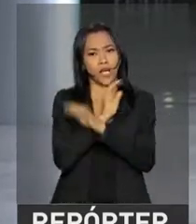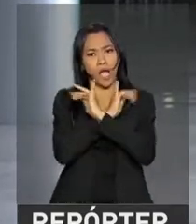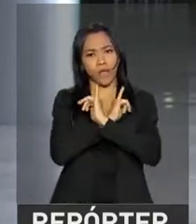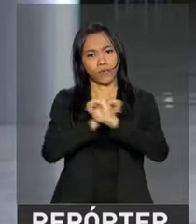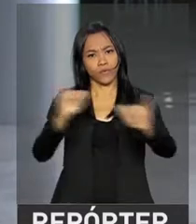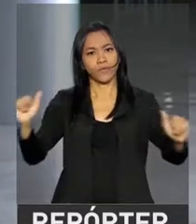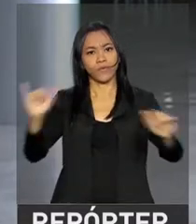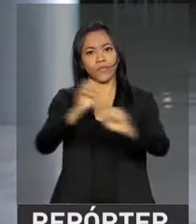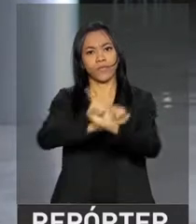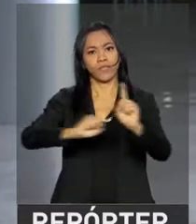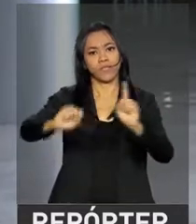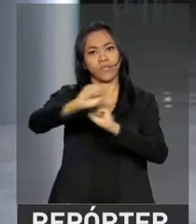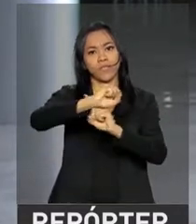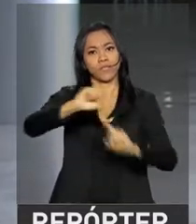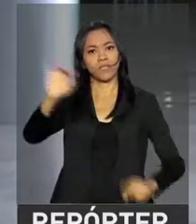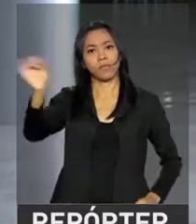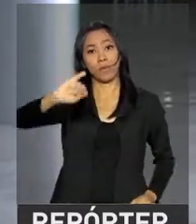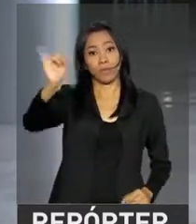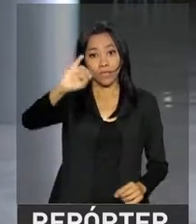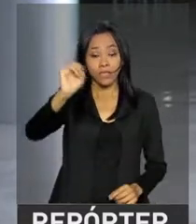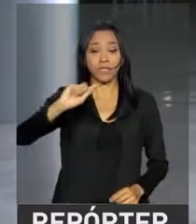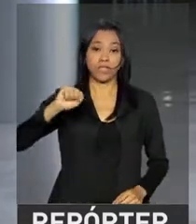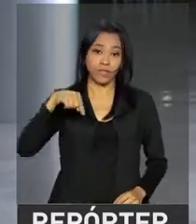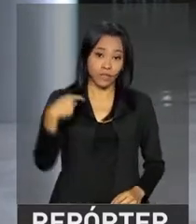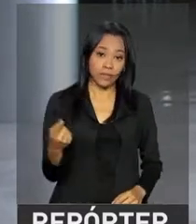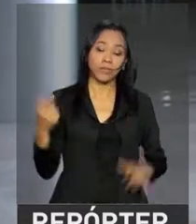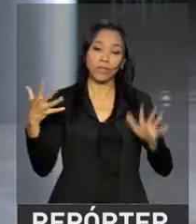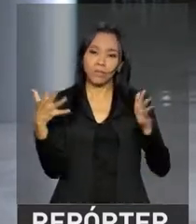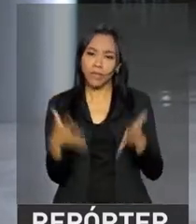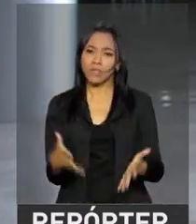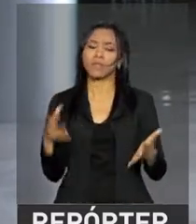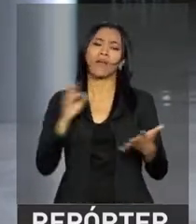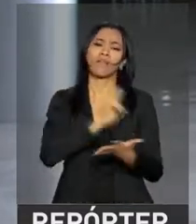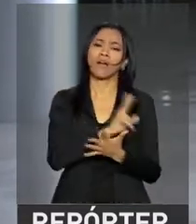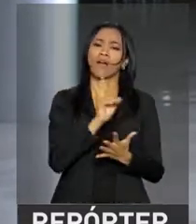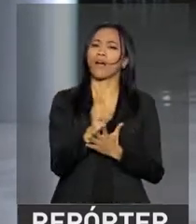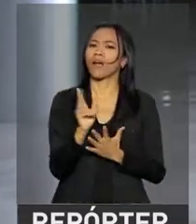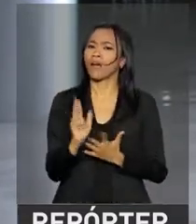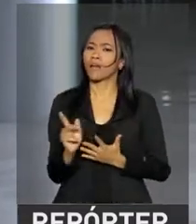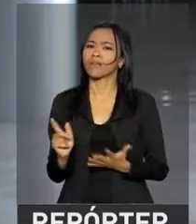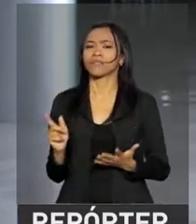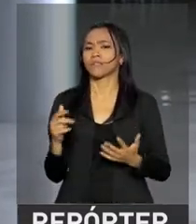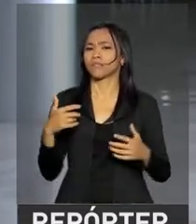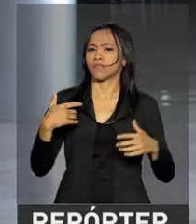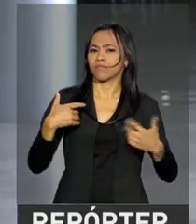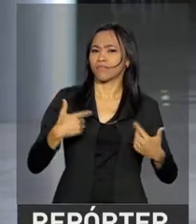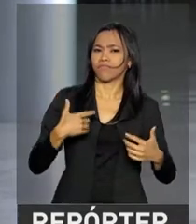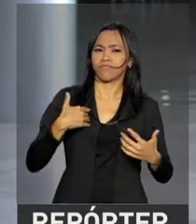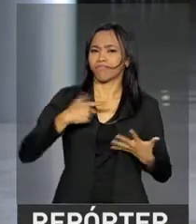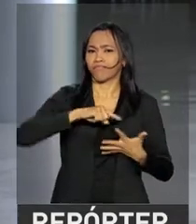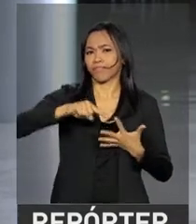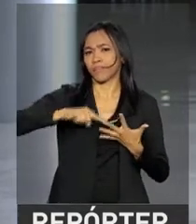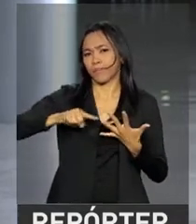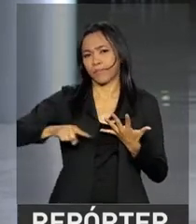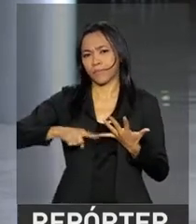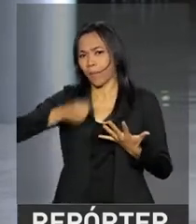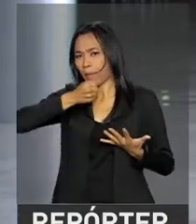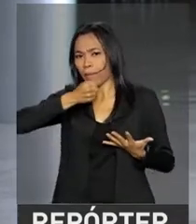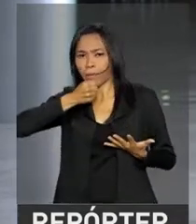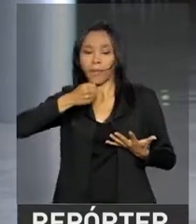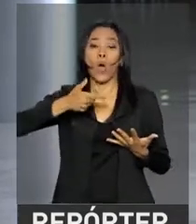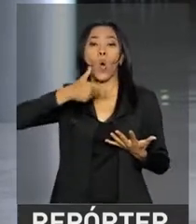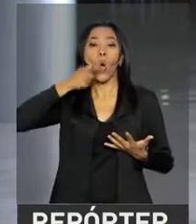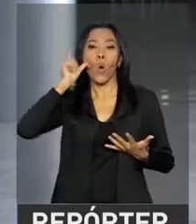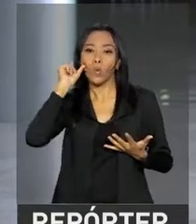da sua importância depois de participar de vários programas no final de semana ontem ele concedeu entrevista a um ao